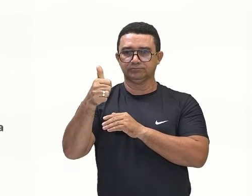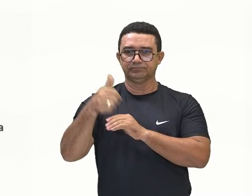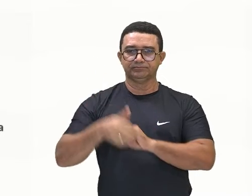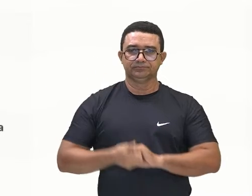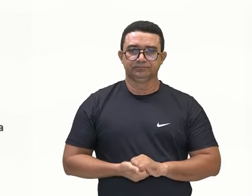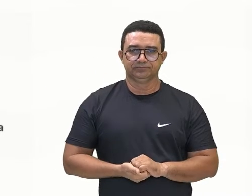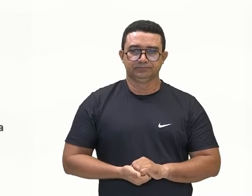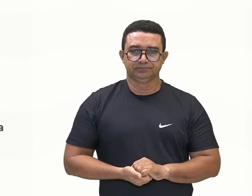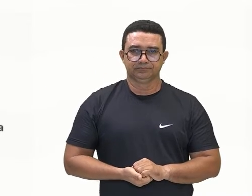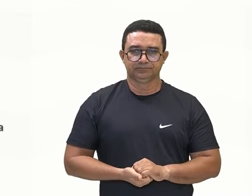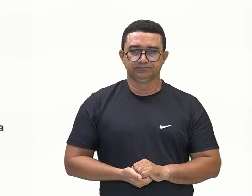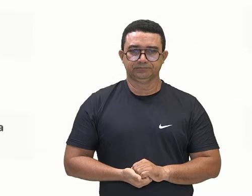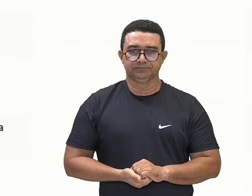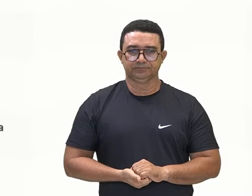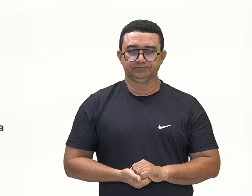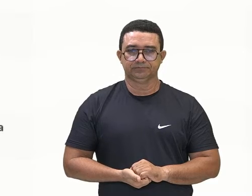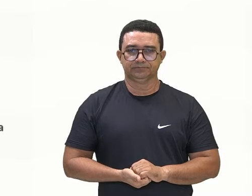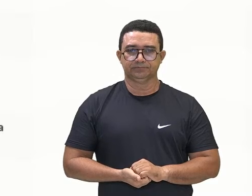com